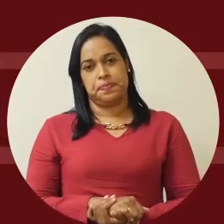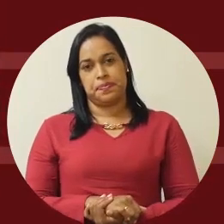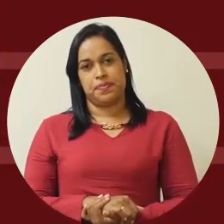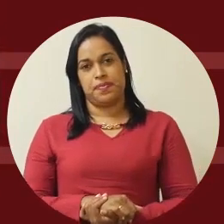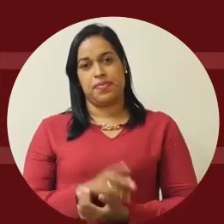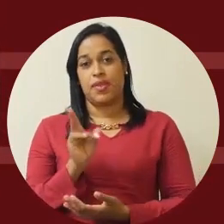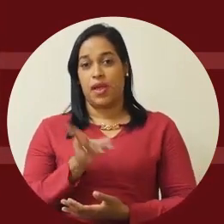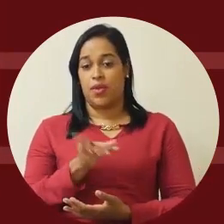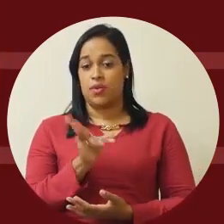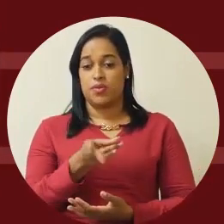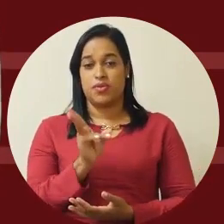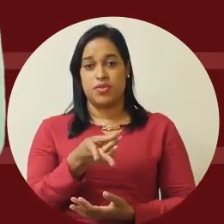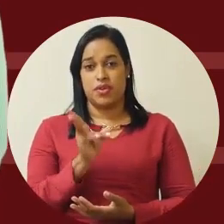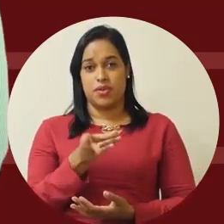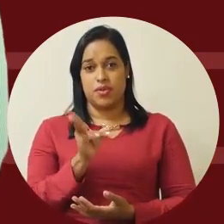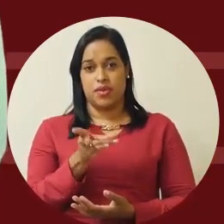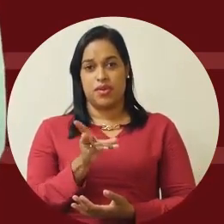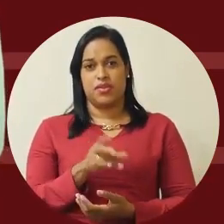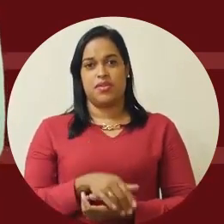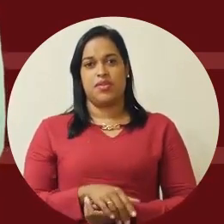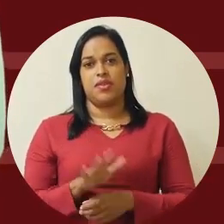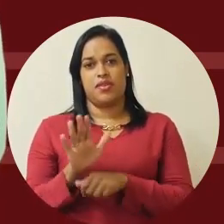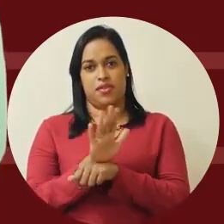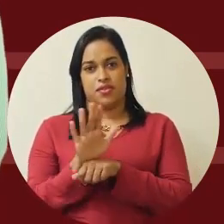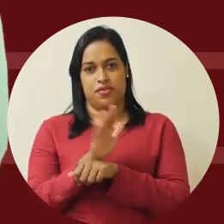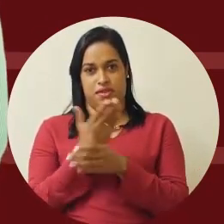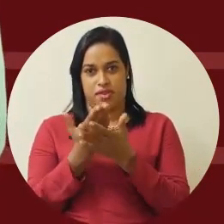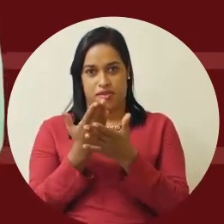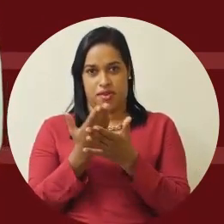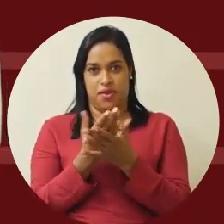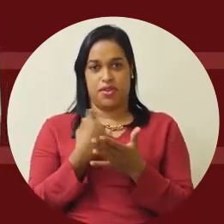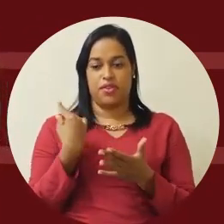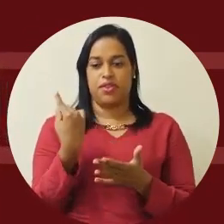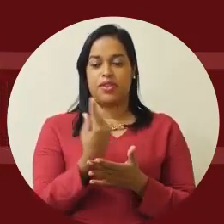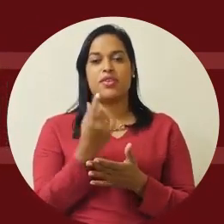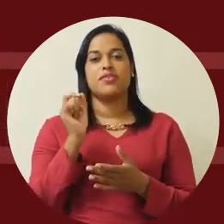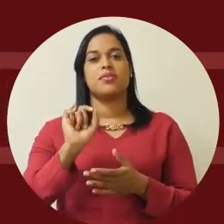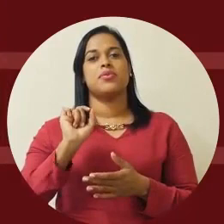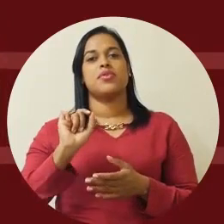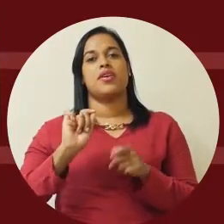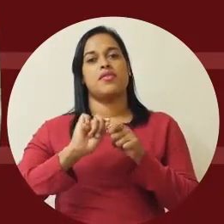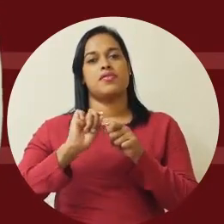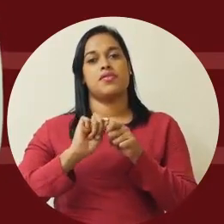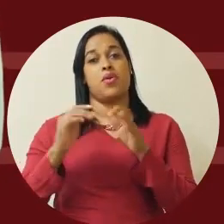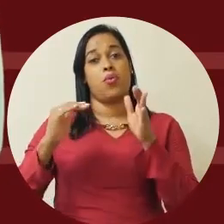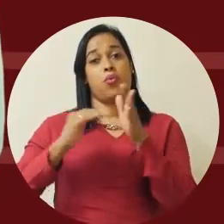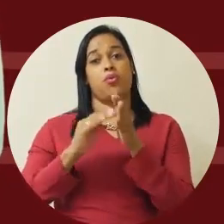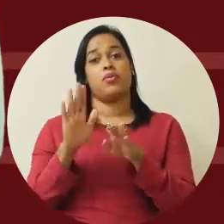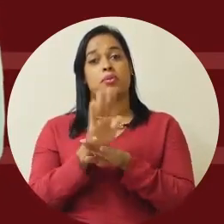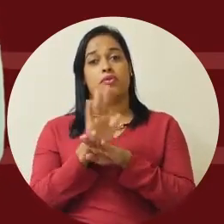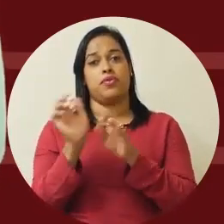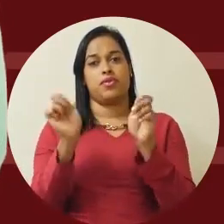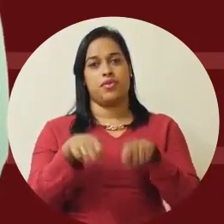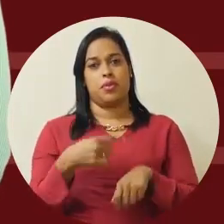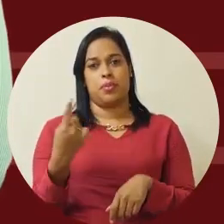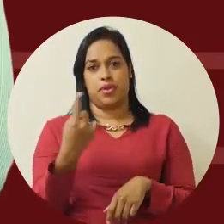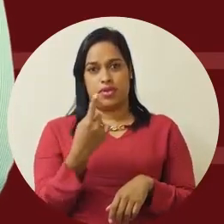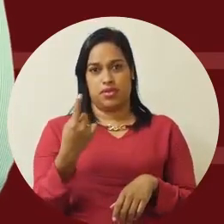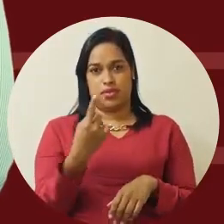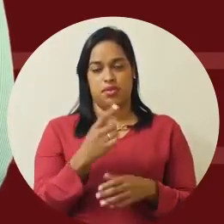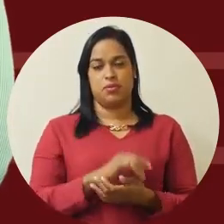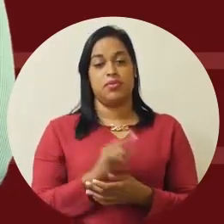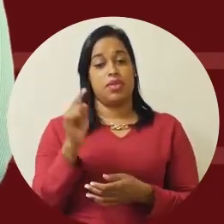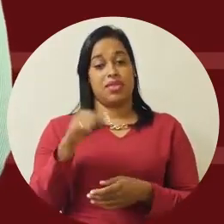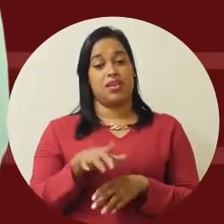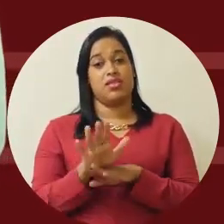dando prosseguimento à nossa a nossas vídeo-aulas nós vamos fazer o convívio da competência eo e